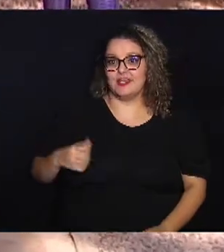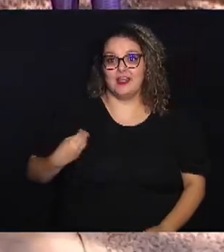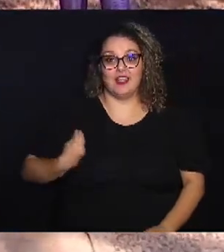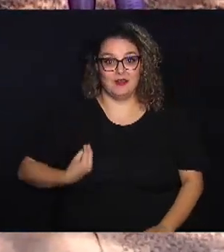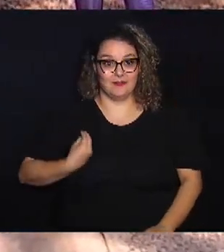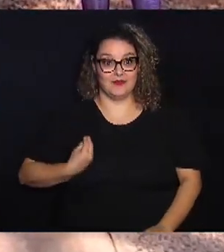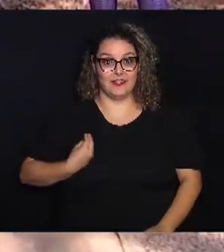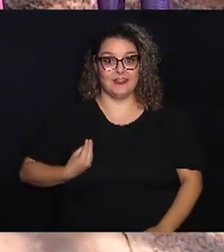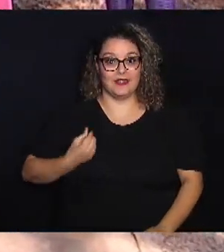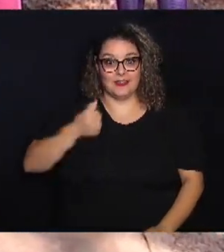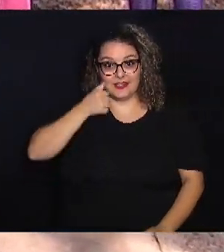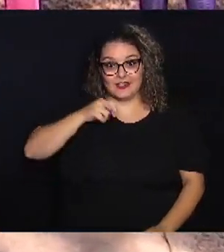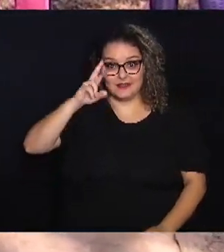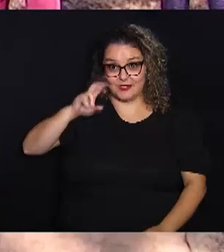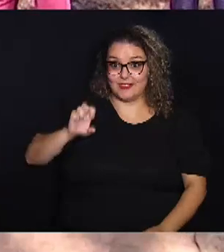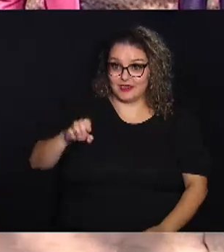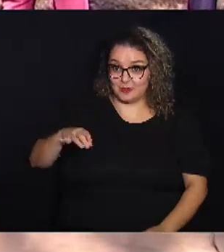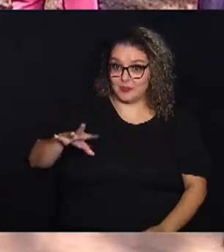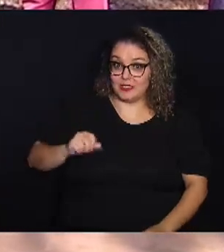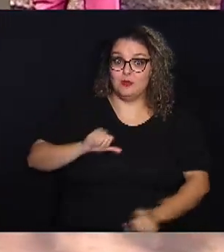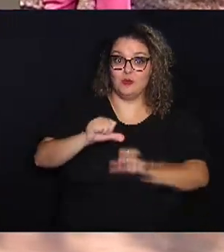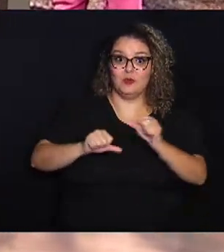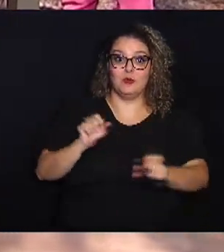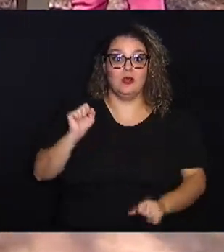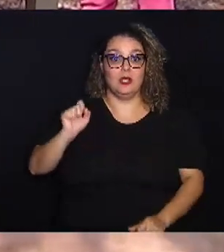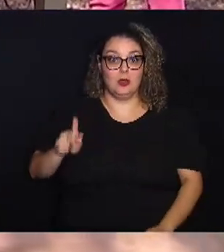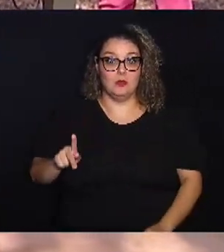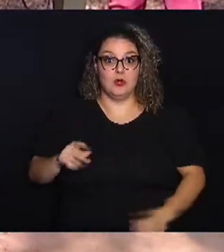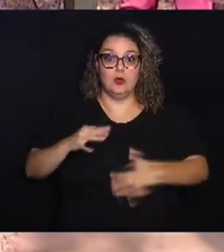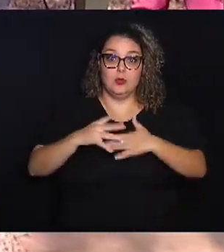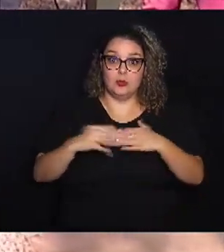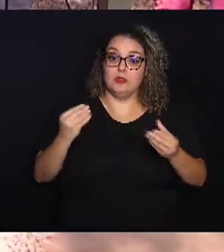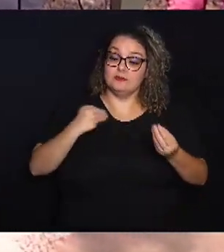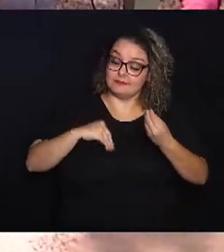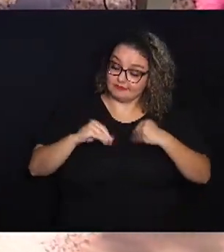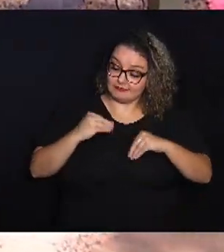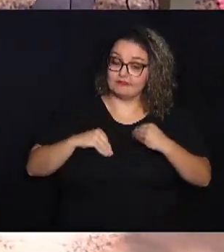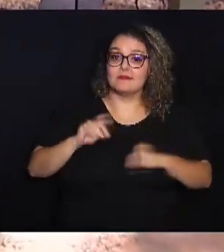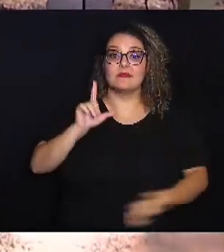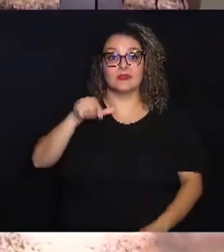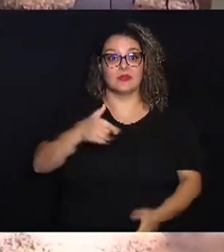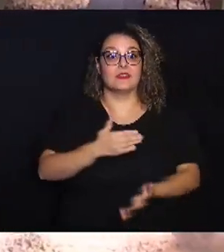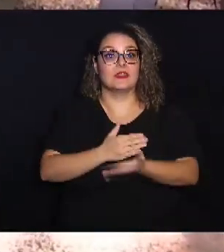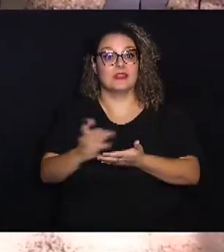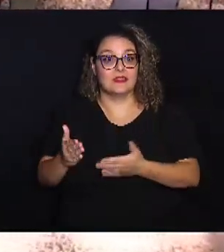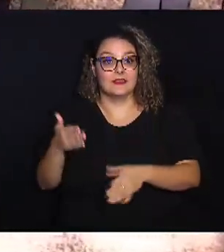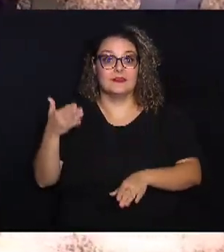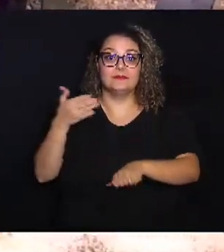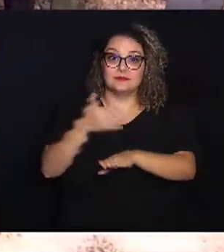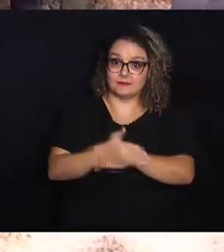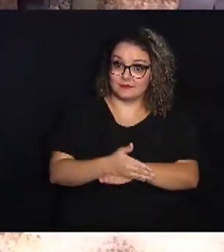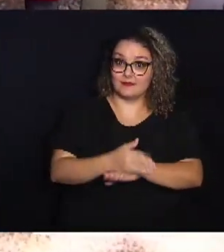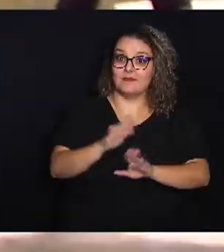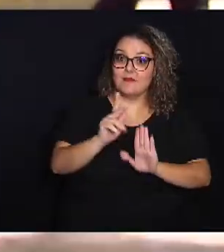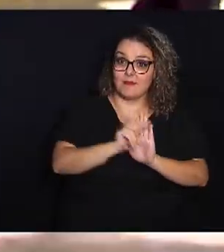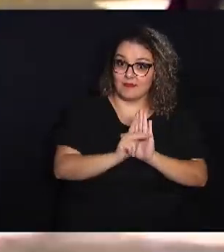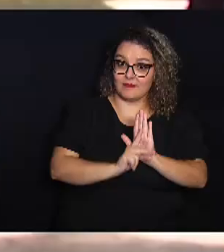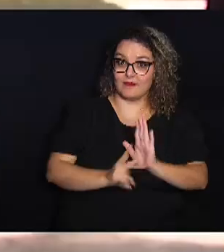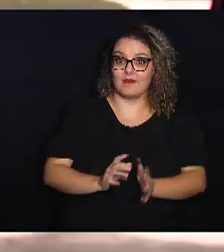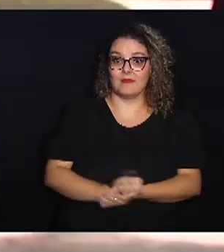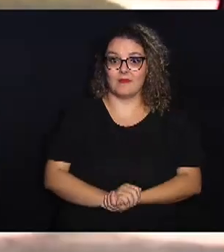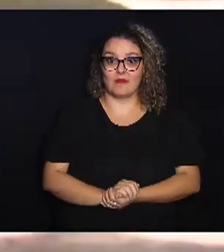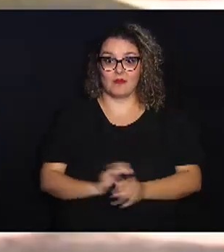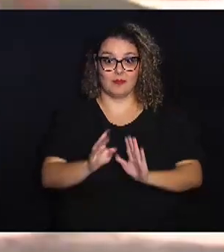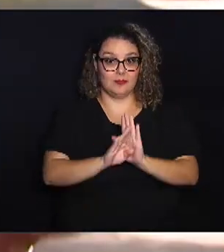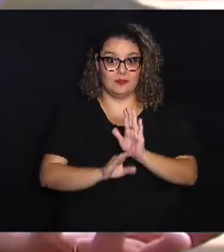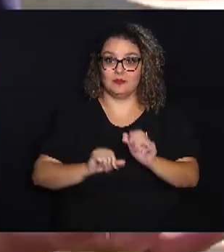64 anos, mudou. A aposentada se curou da depressão depois que começou a participar do projeto. O programa, ele não mudou a